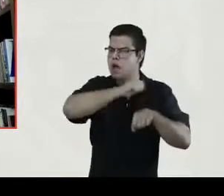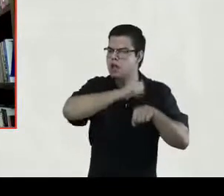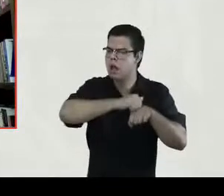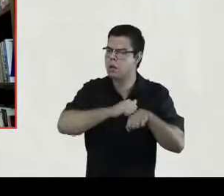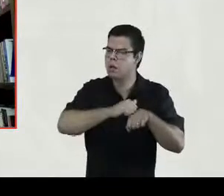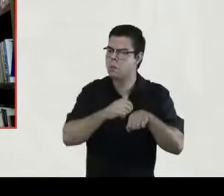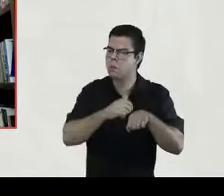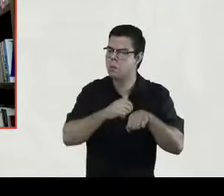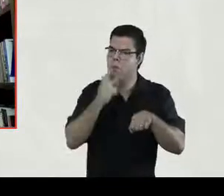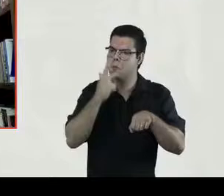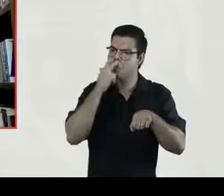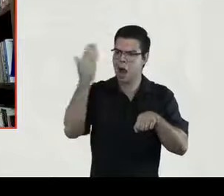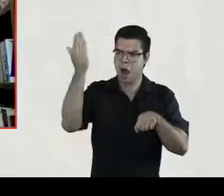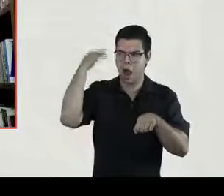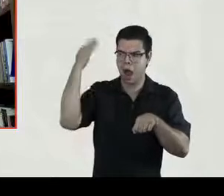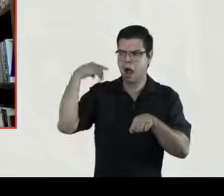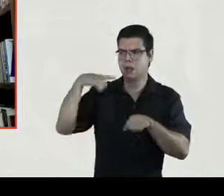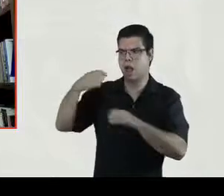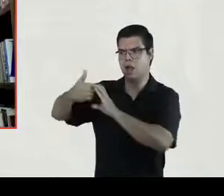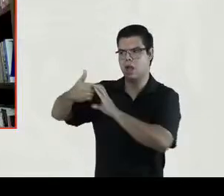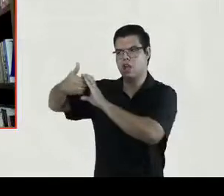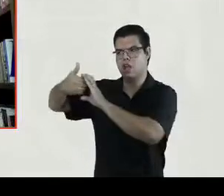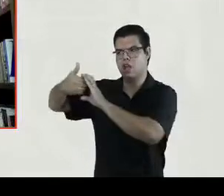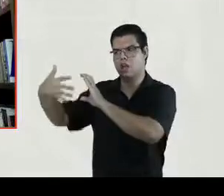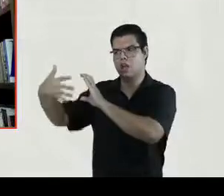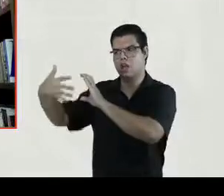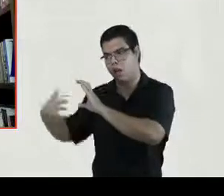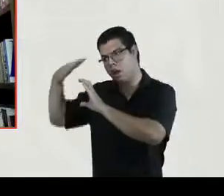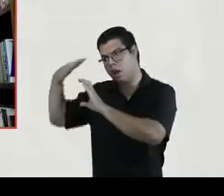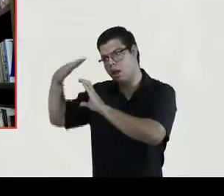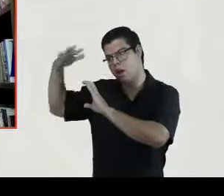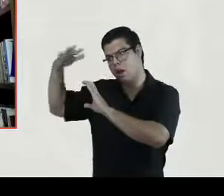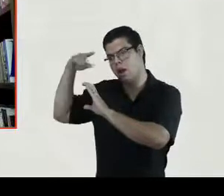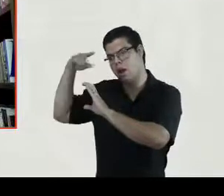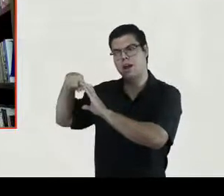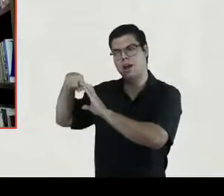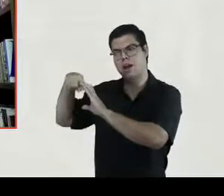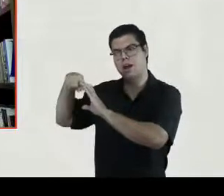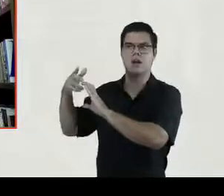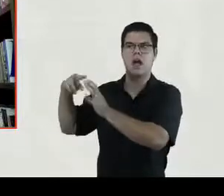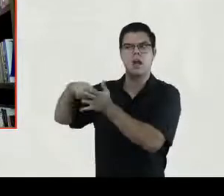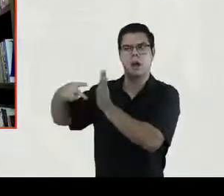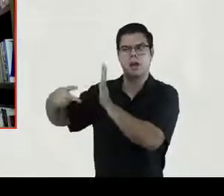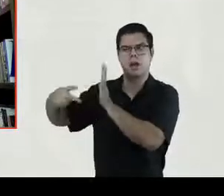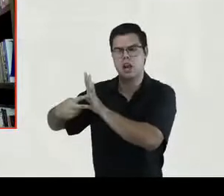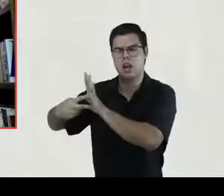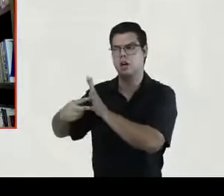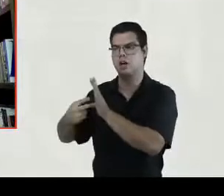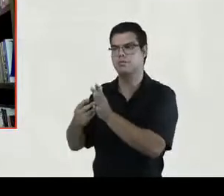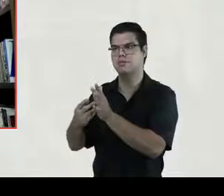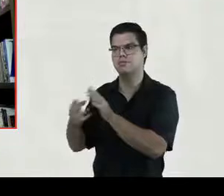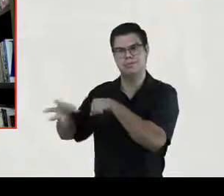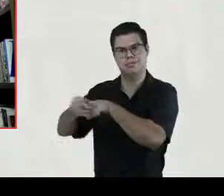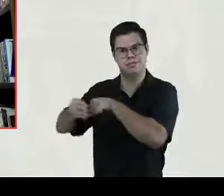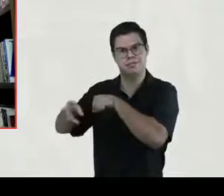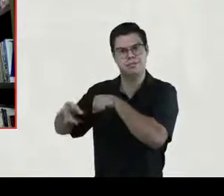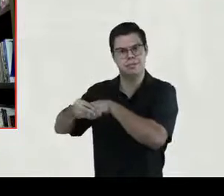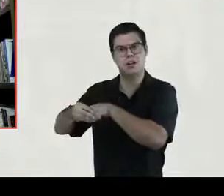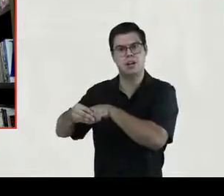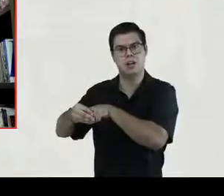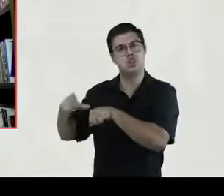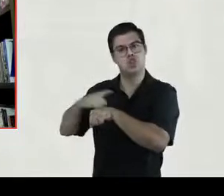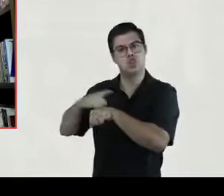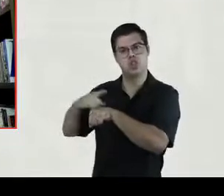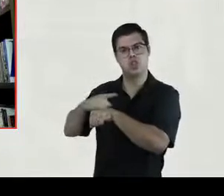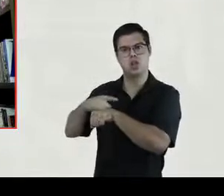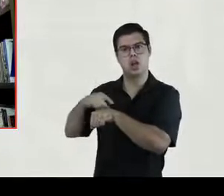estávamos situados numa característica mais gnoseológica, ou seja, representativa do conhecimento, contido, inclusive, nesses